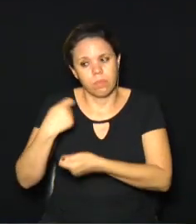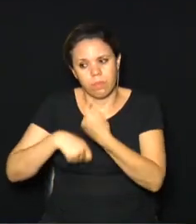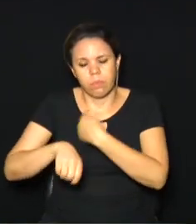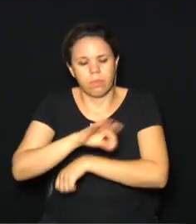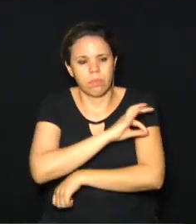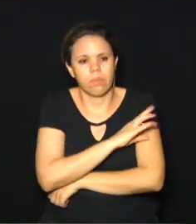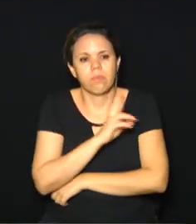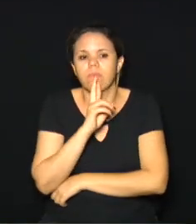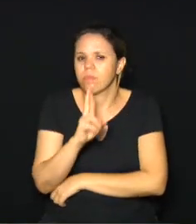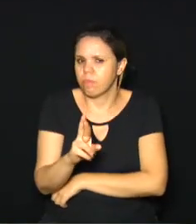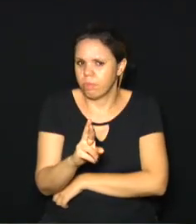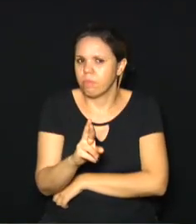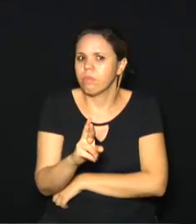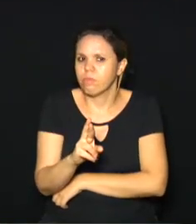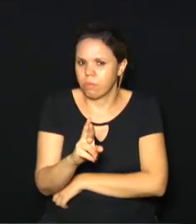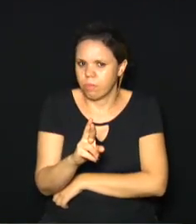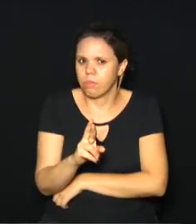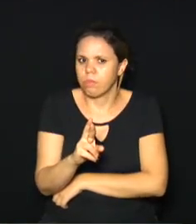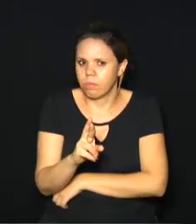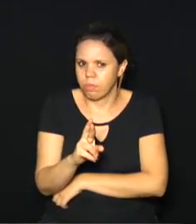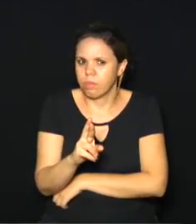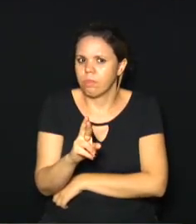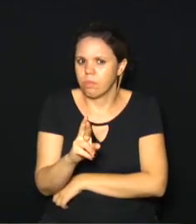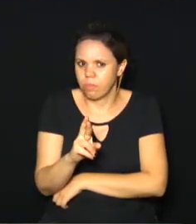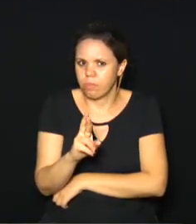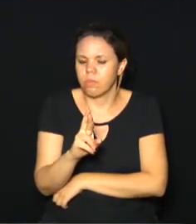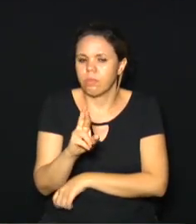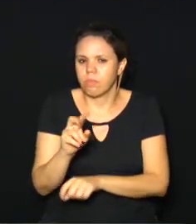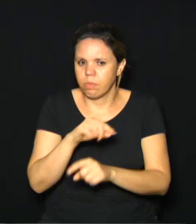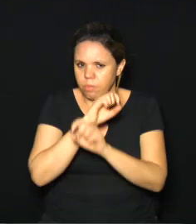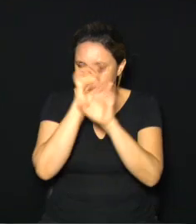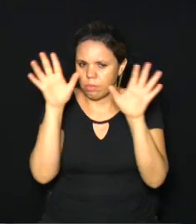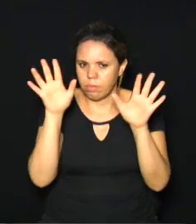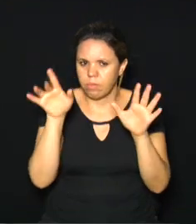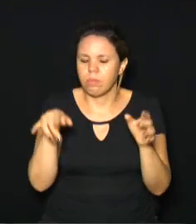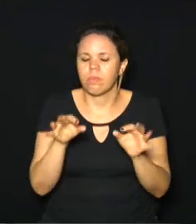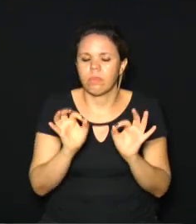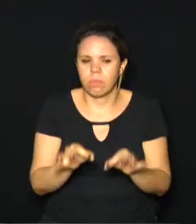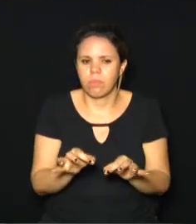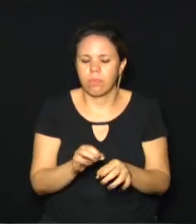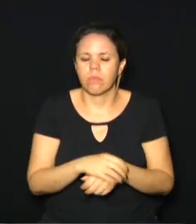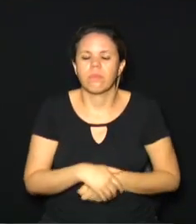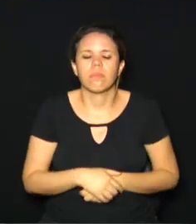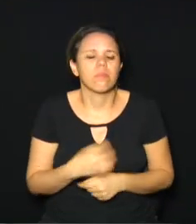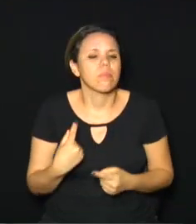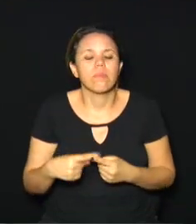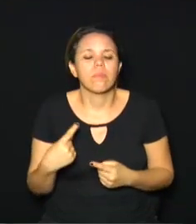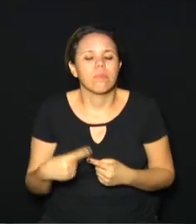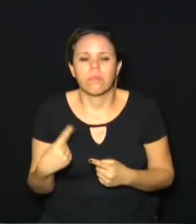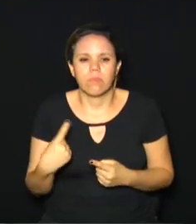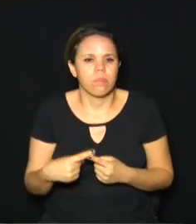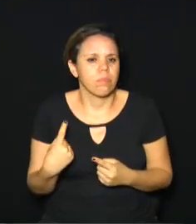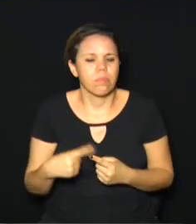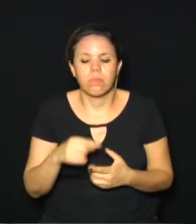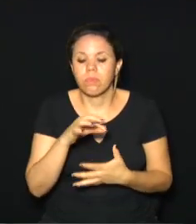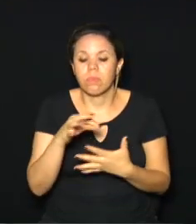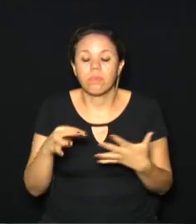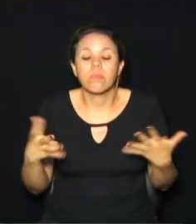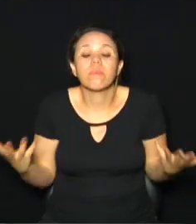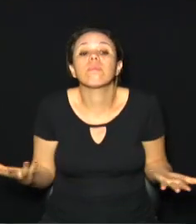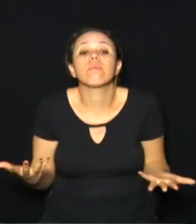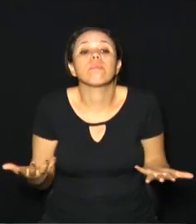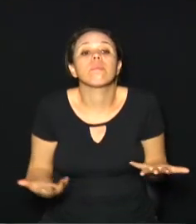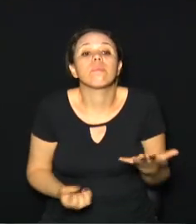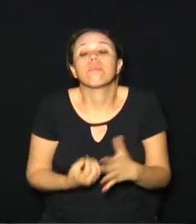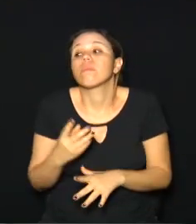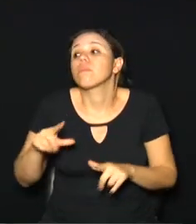responda de maneira bem pontual isso, né? Esclarecendo o porquê, né? E quais são os motivos, né? E